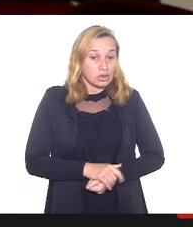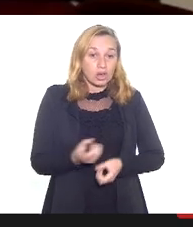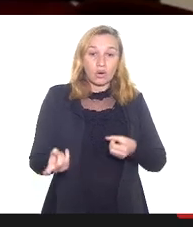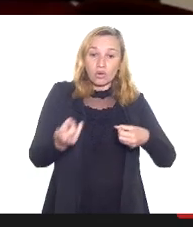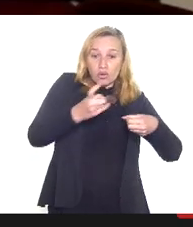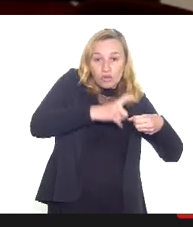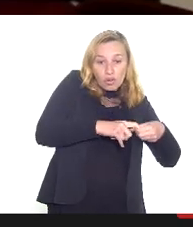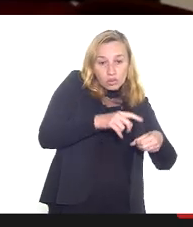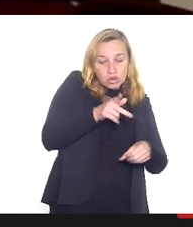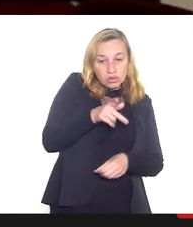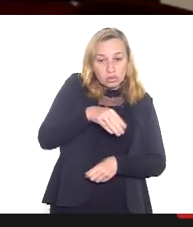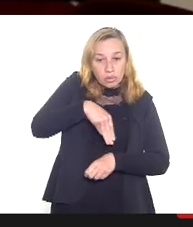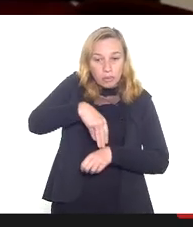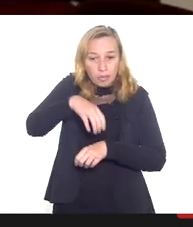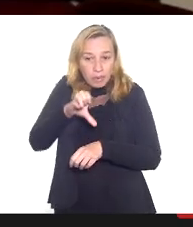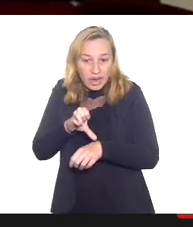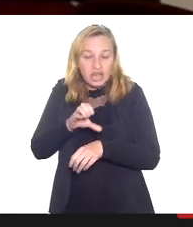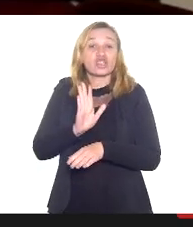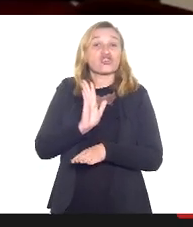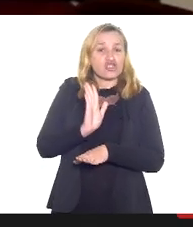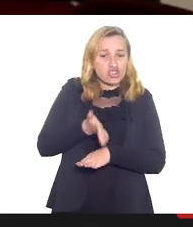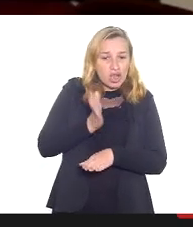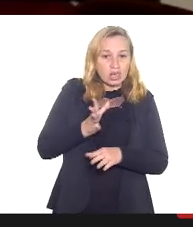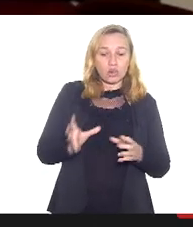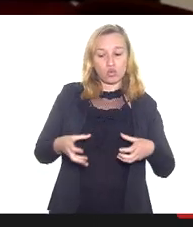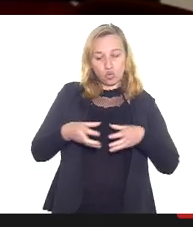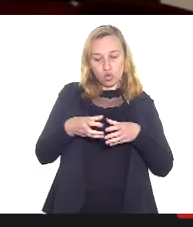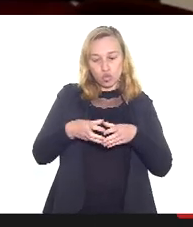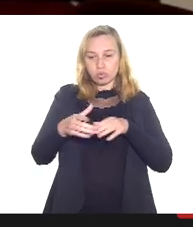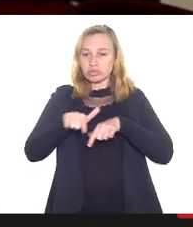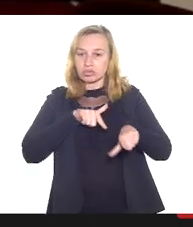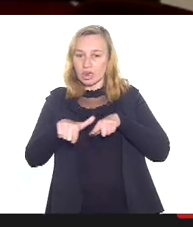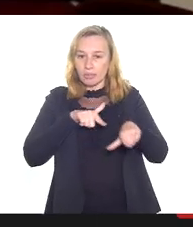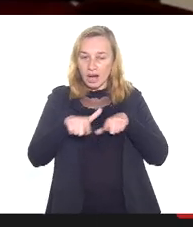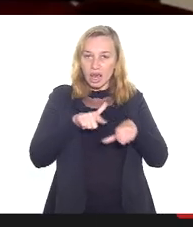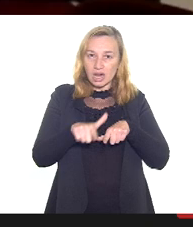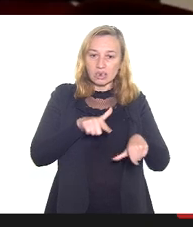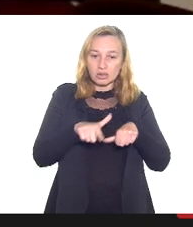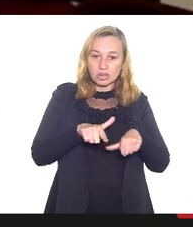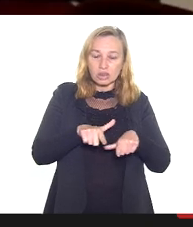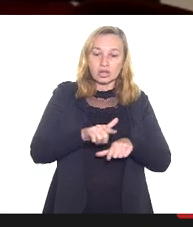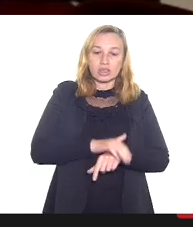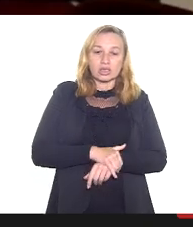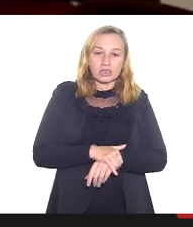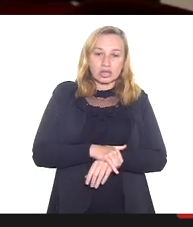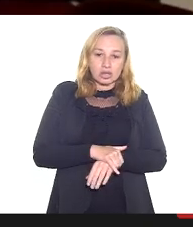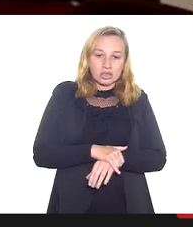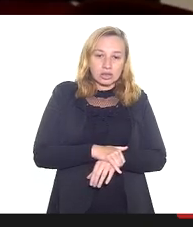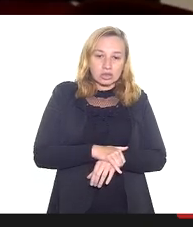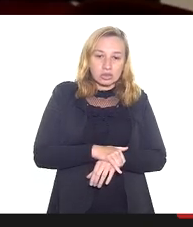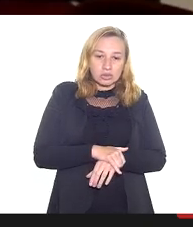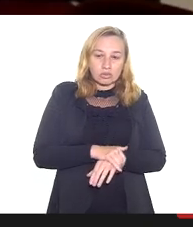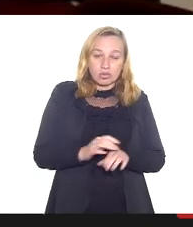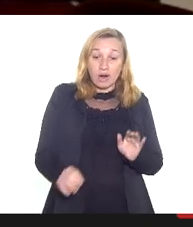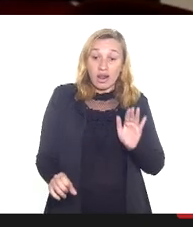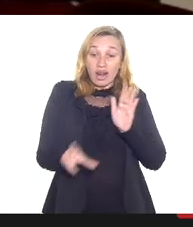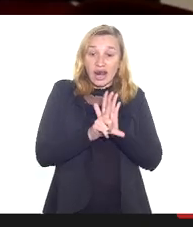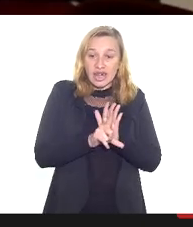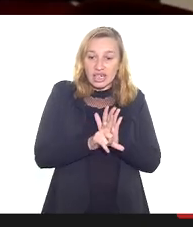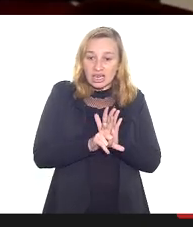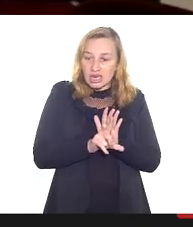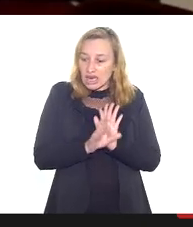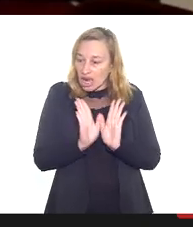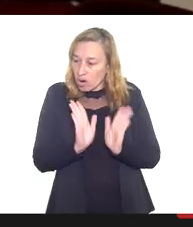retorno do MEC, dizendo que já tem um grupo de trabalho, né? Já tem, inclusive, uma legislação que agora não está